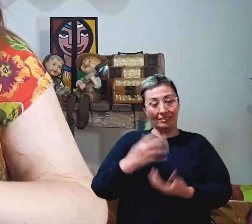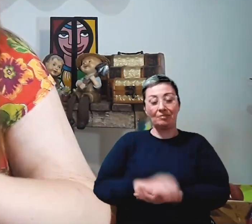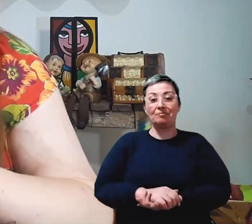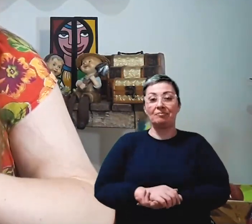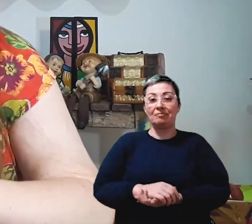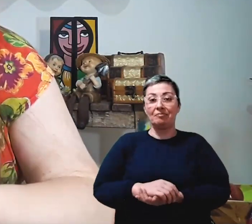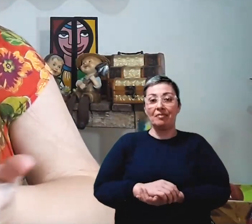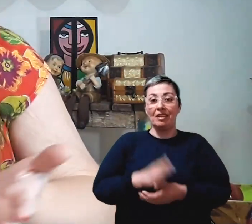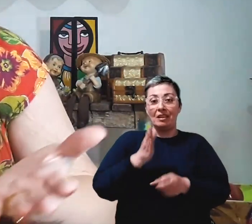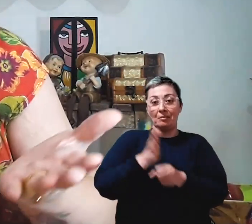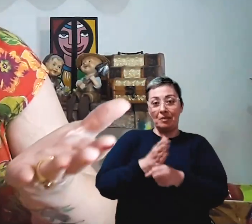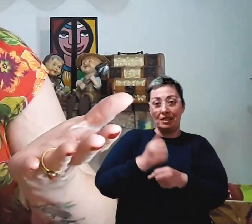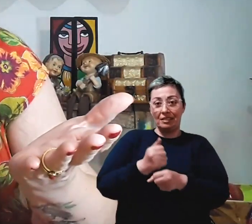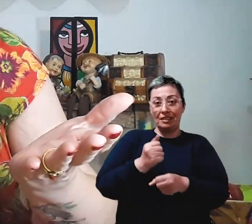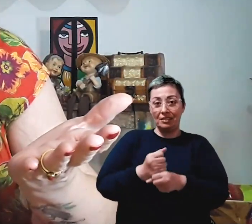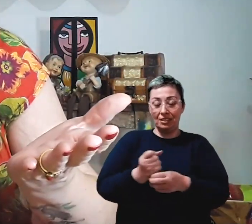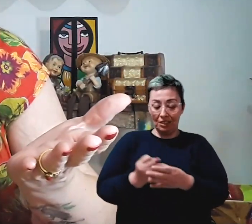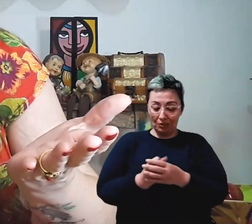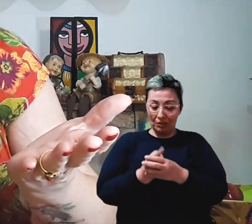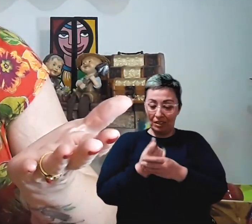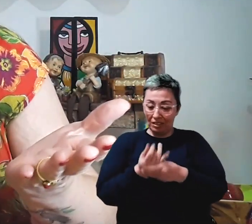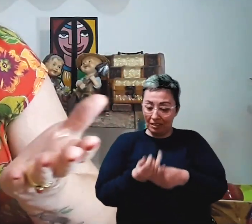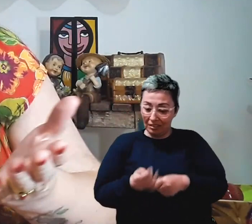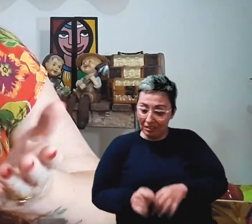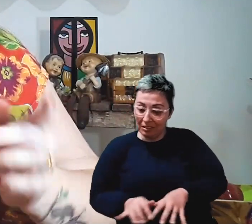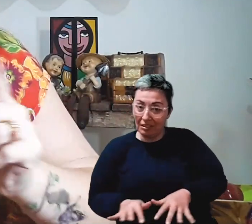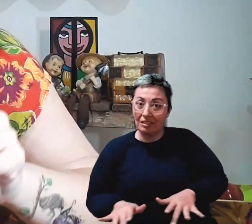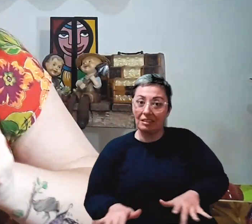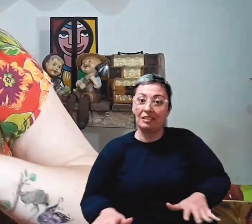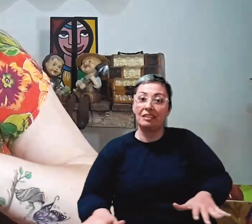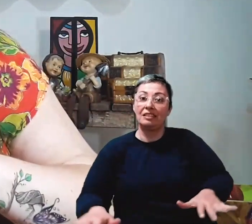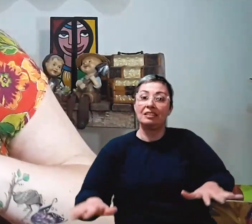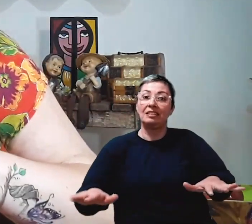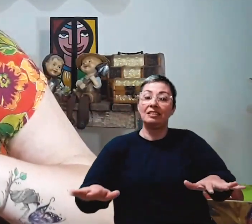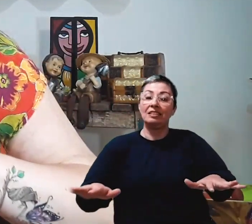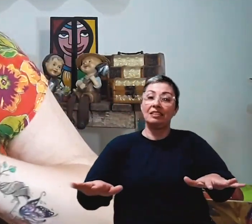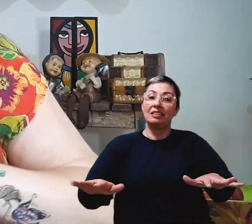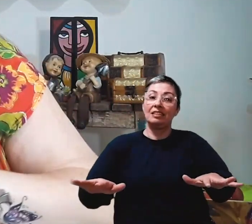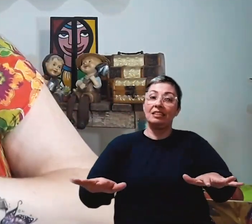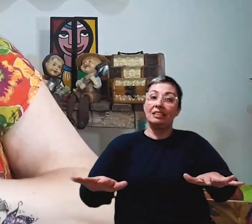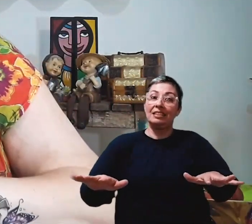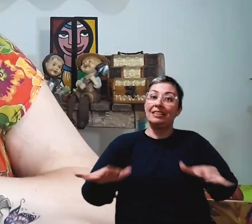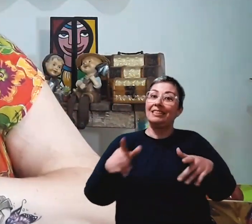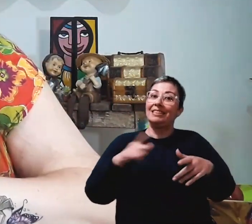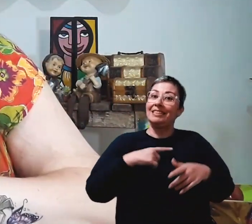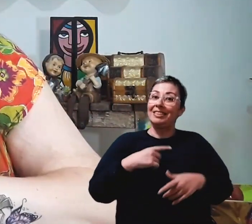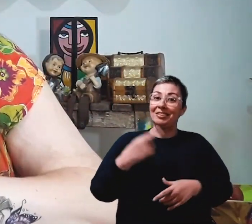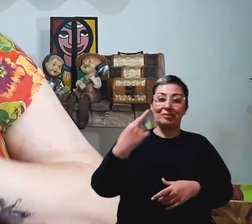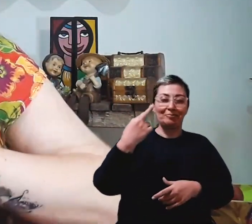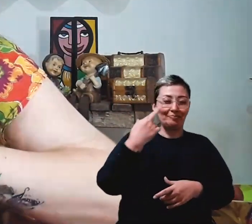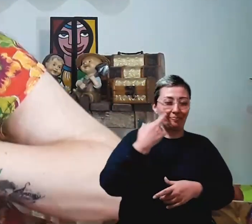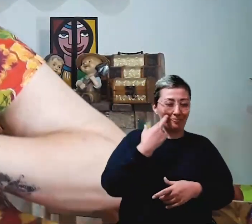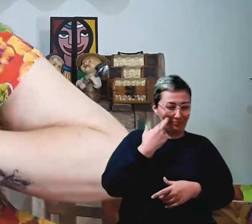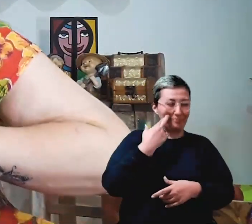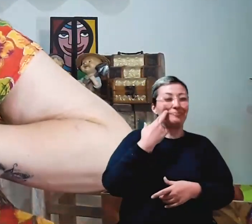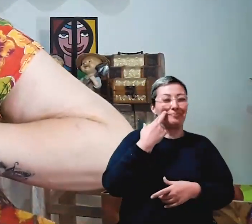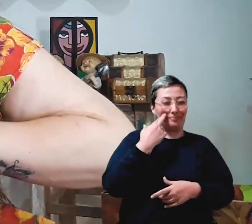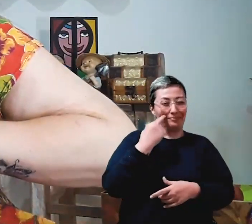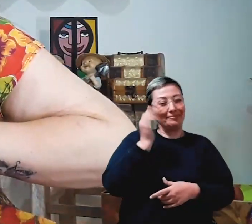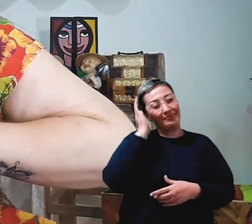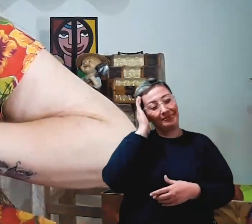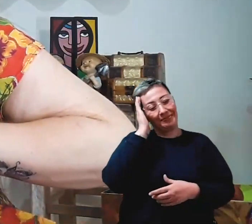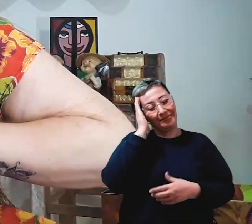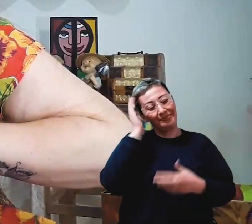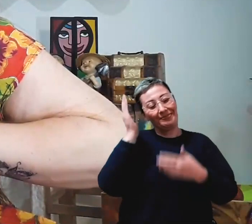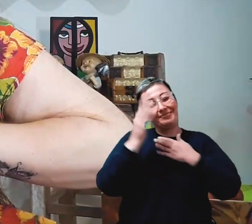nasce, espalha rama pelo chão. A Regina quando dorme, põe a mão